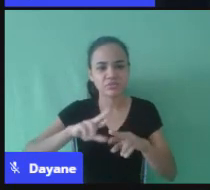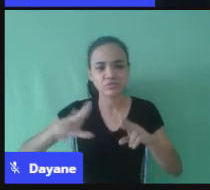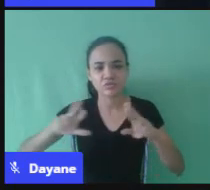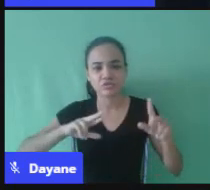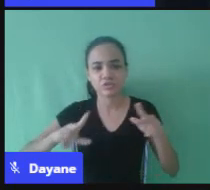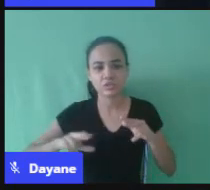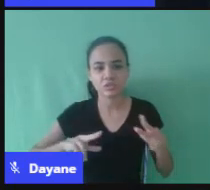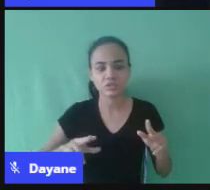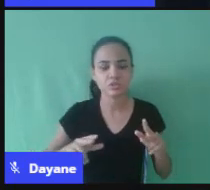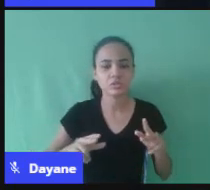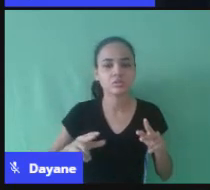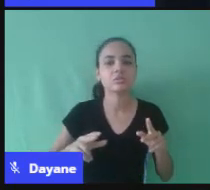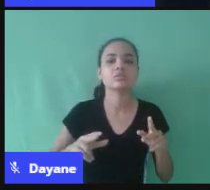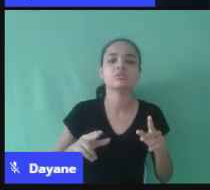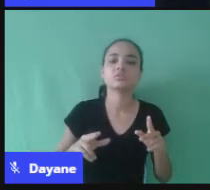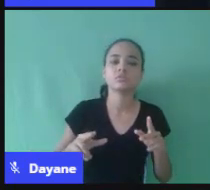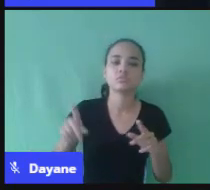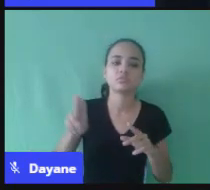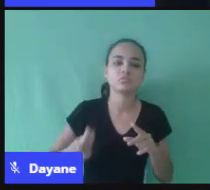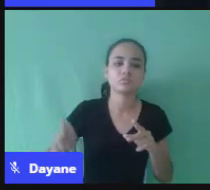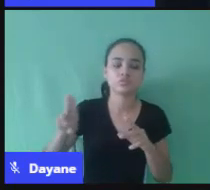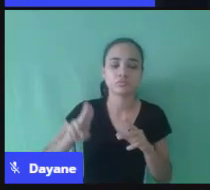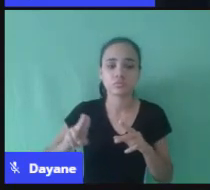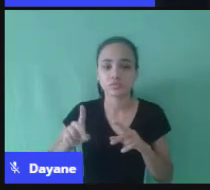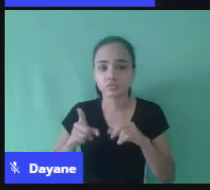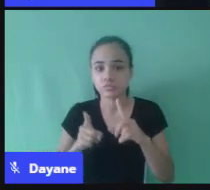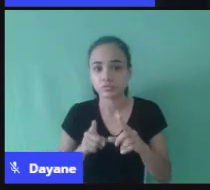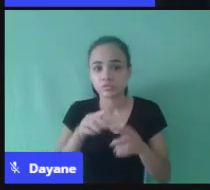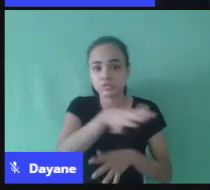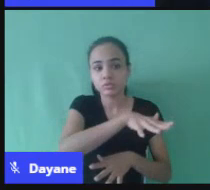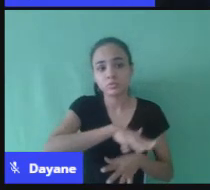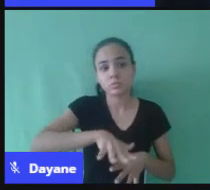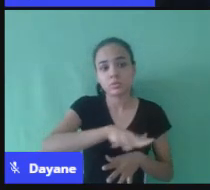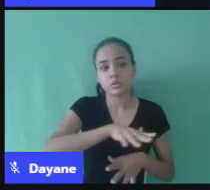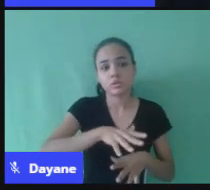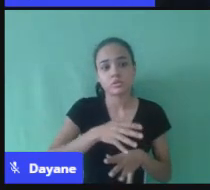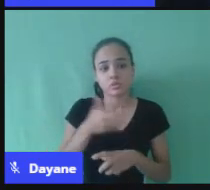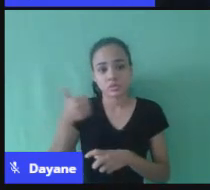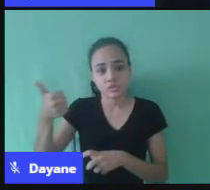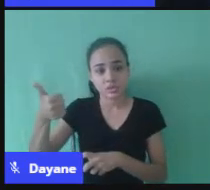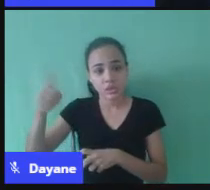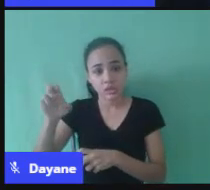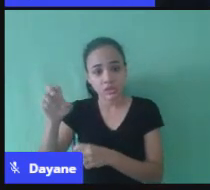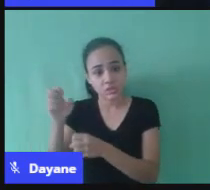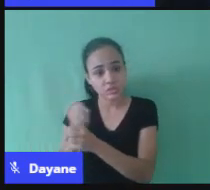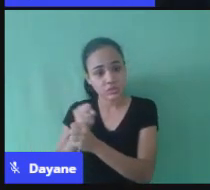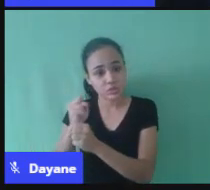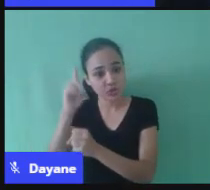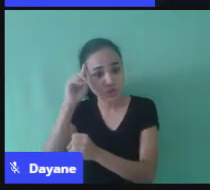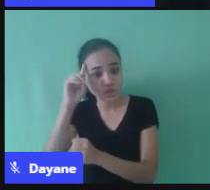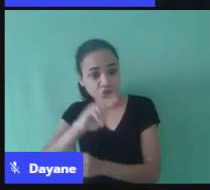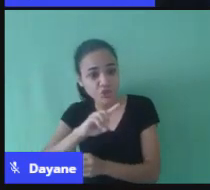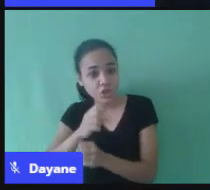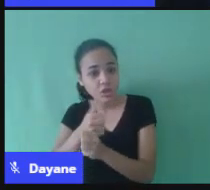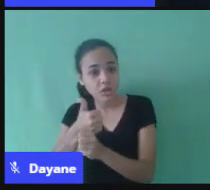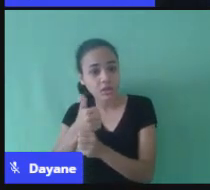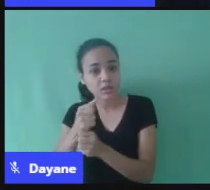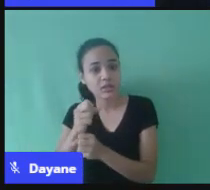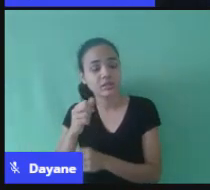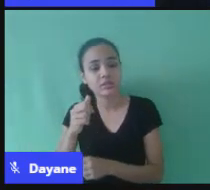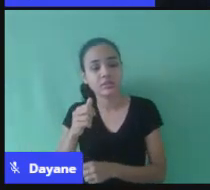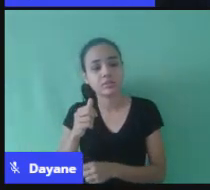15 dias, vamos citar aqui, no modelo híbrido, entre a presença do professor do quarto ano em sala de